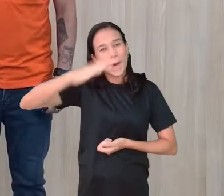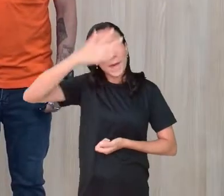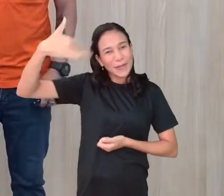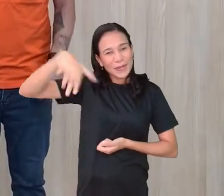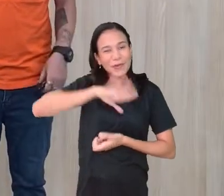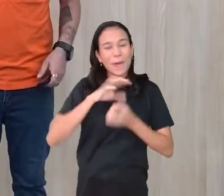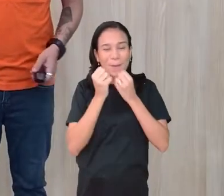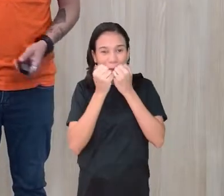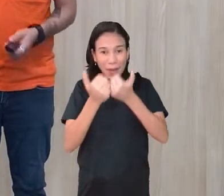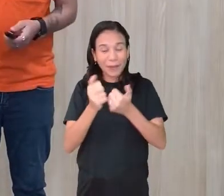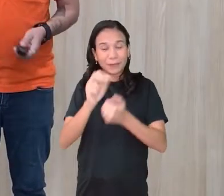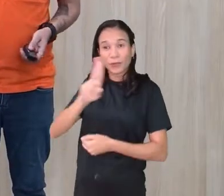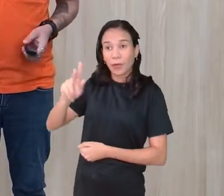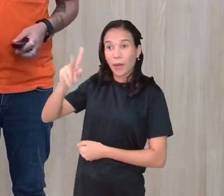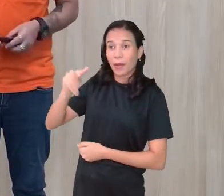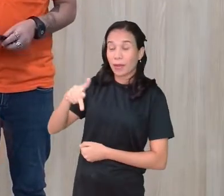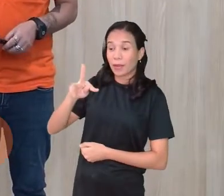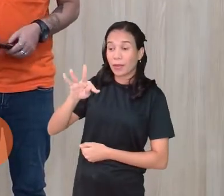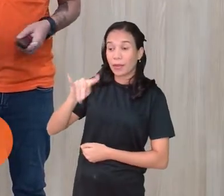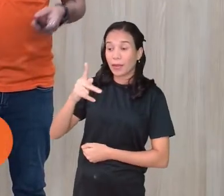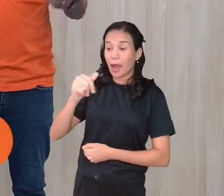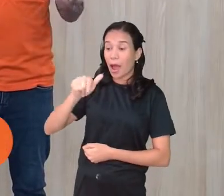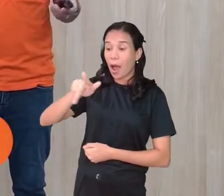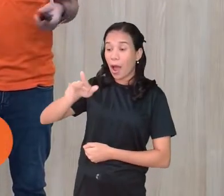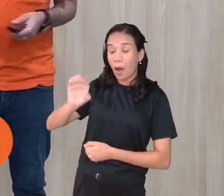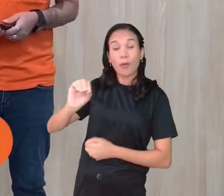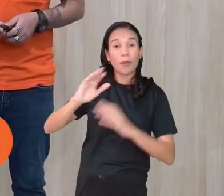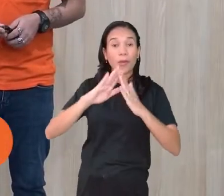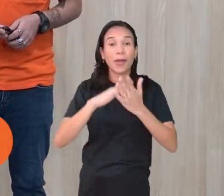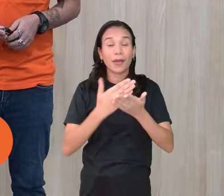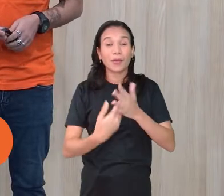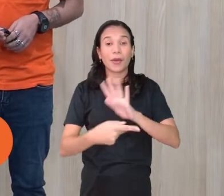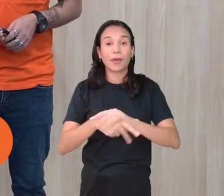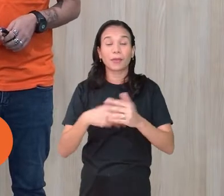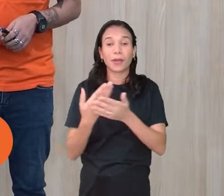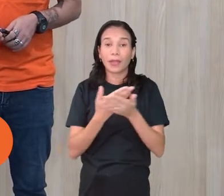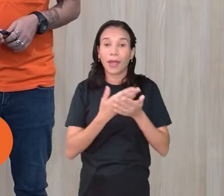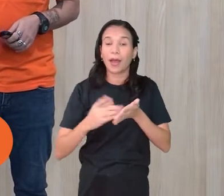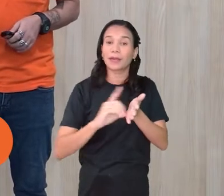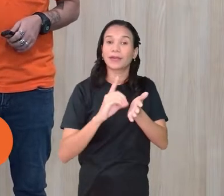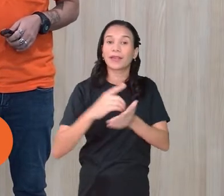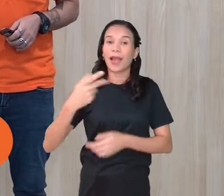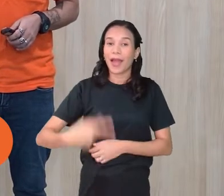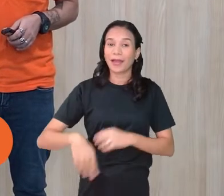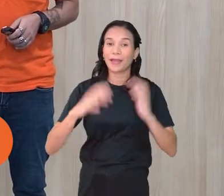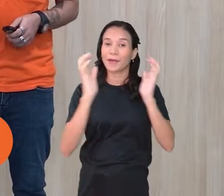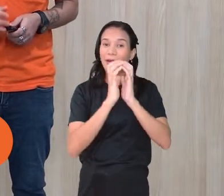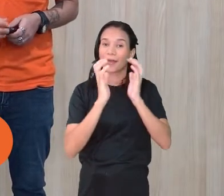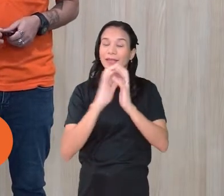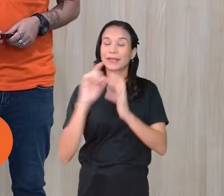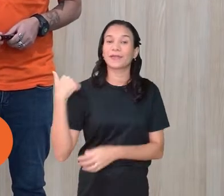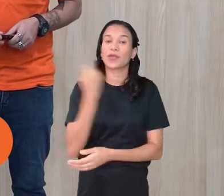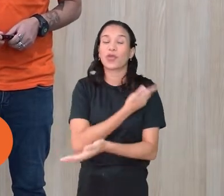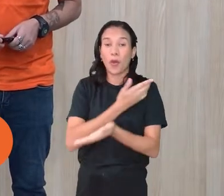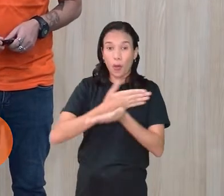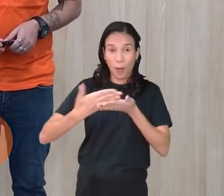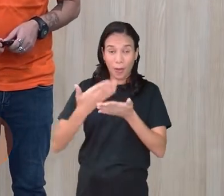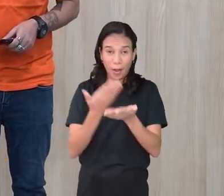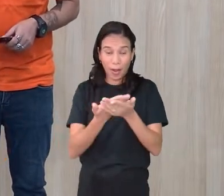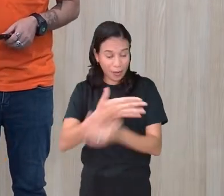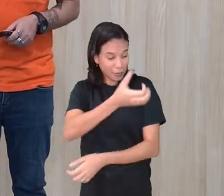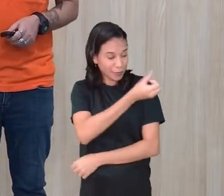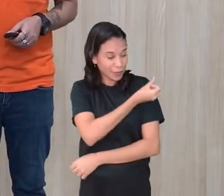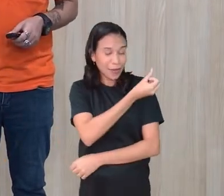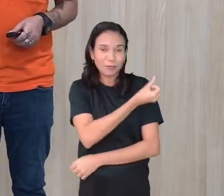pessoal, tudo bem? Eu me chamo professor Tiago, da Escola Municipal para Aulas Digitais do Recife. Estamos iniciando aqui uma aula para o 6º